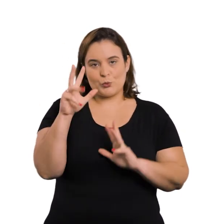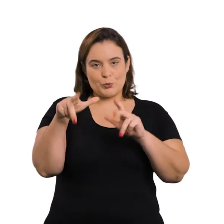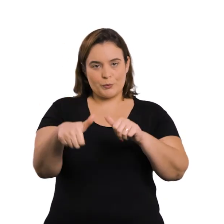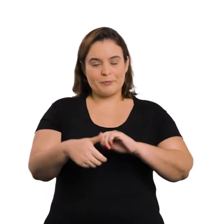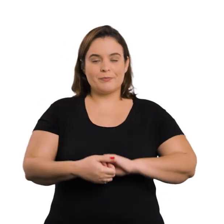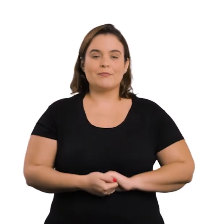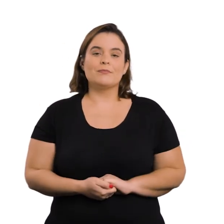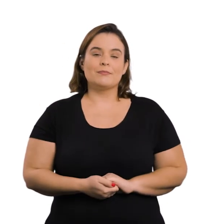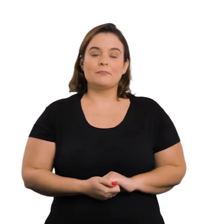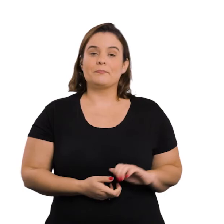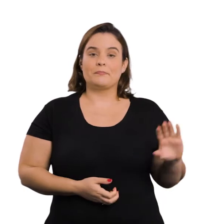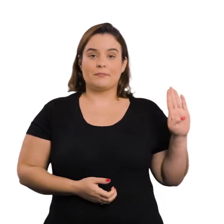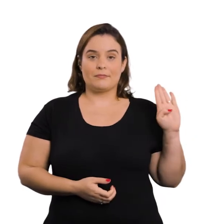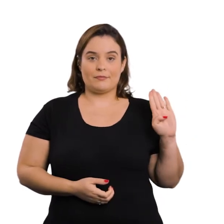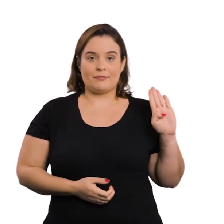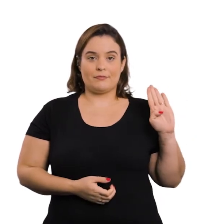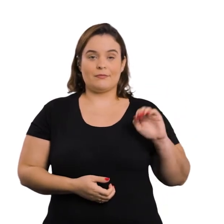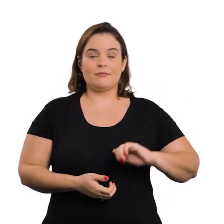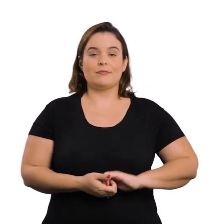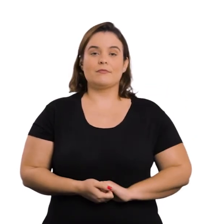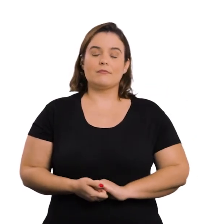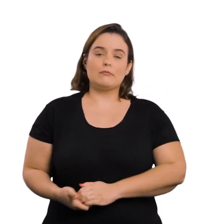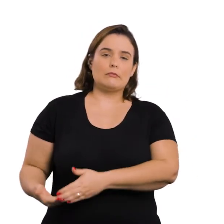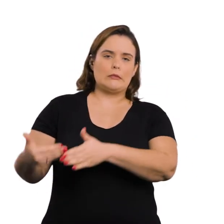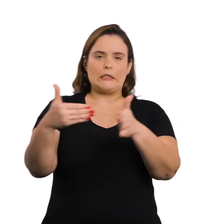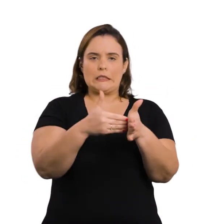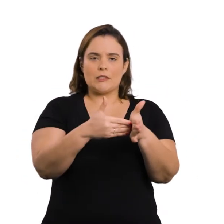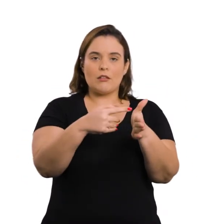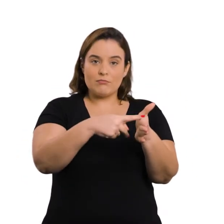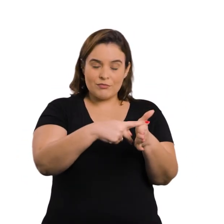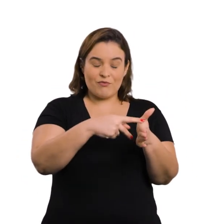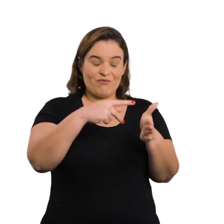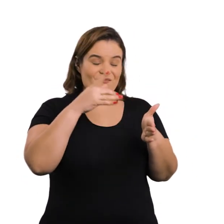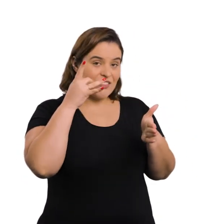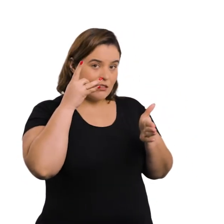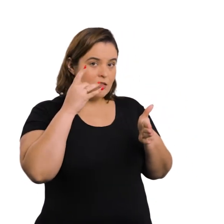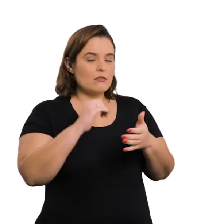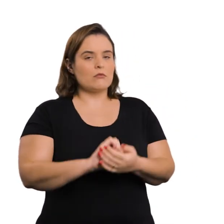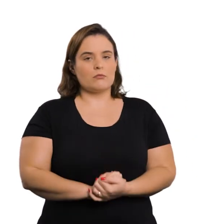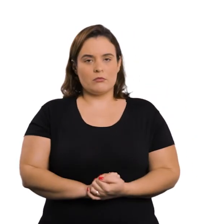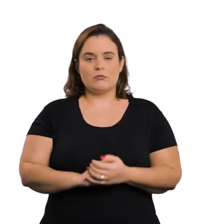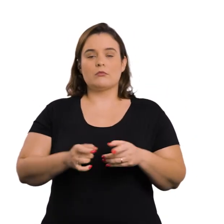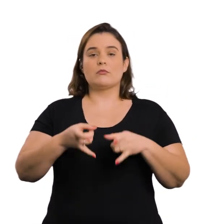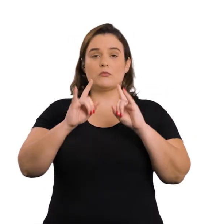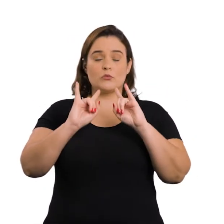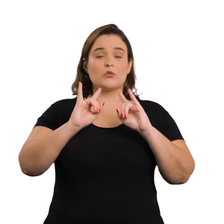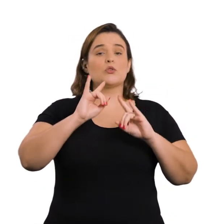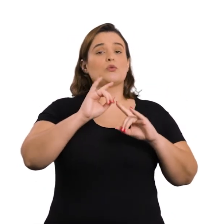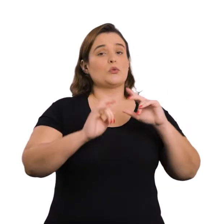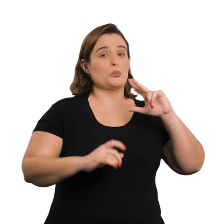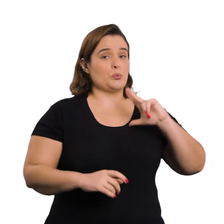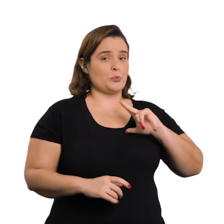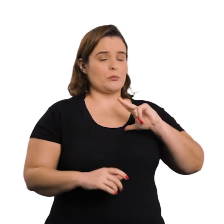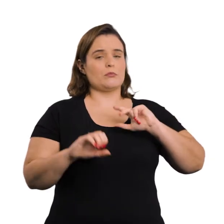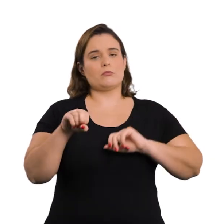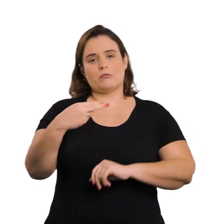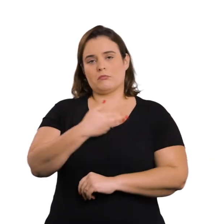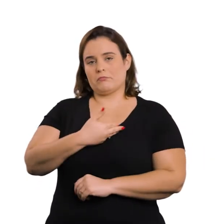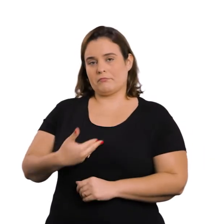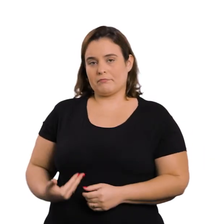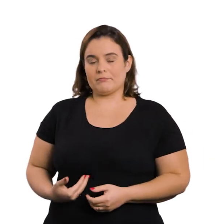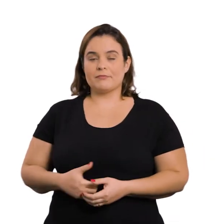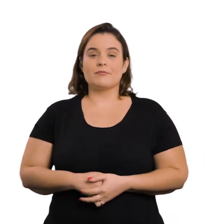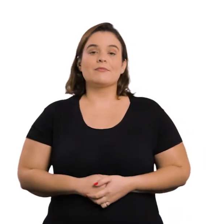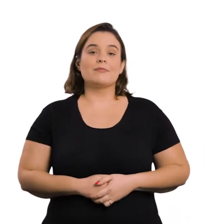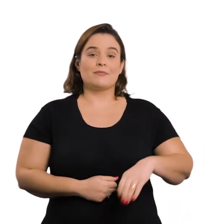uso coletivo. B. Barreiras arquitetônicas, as existentes nos edifícios públicos e privados.